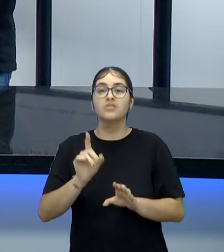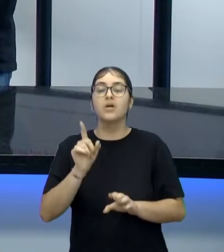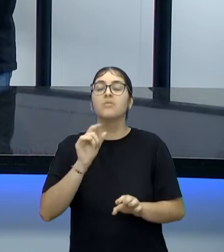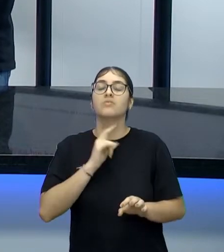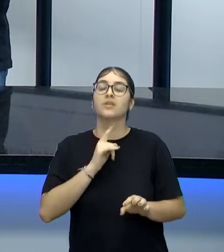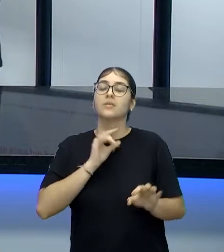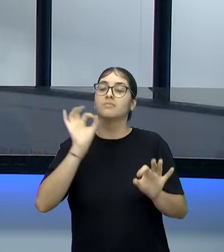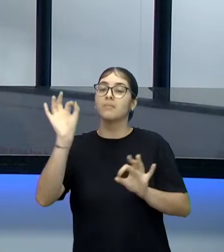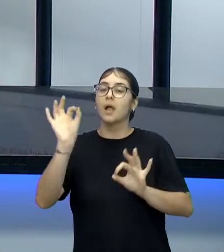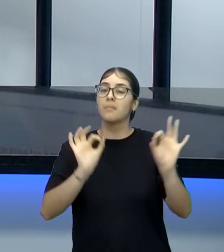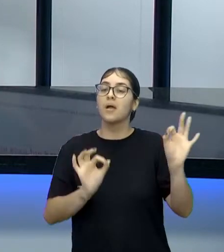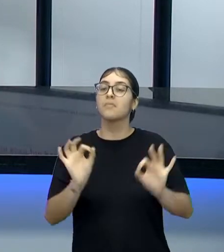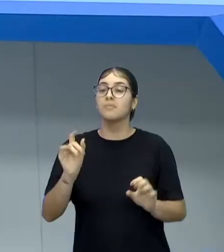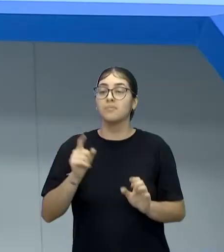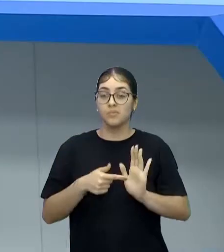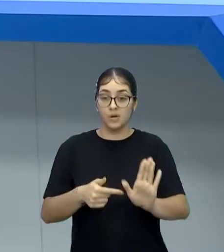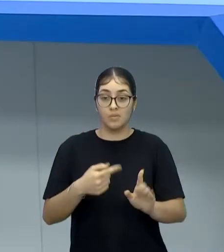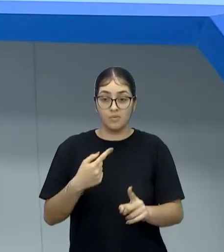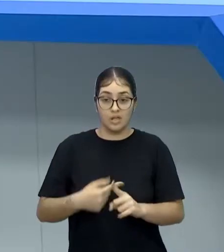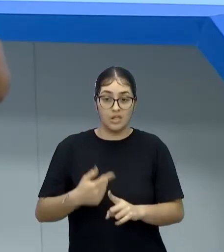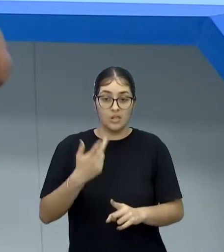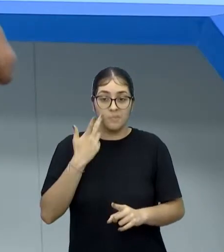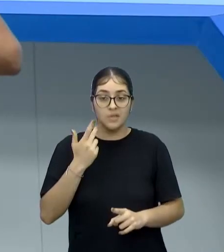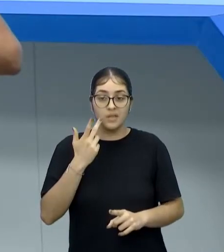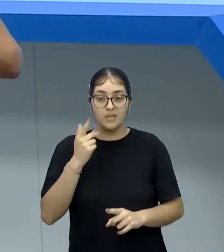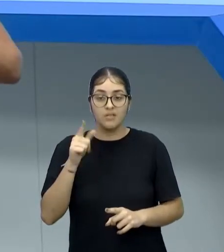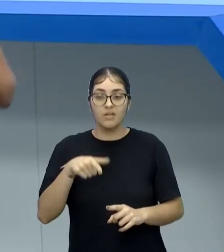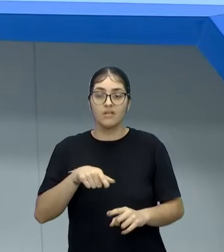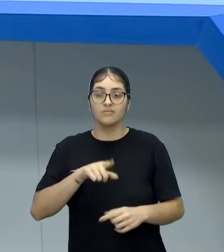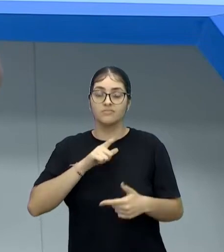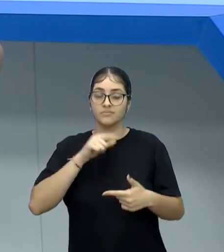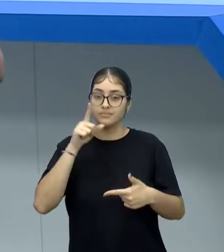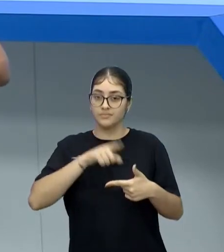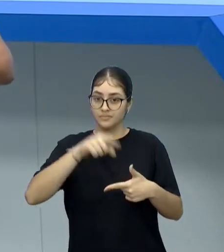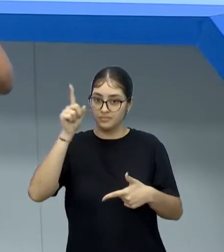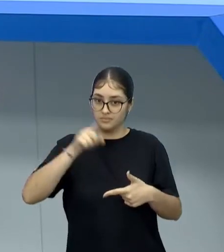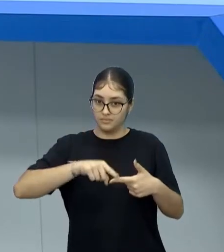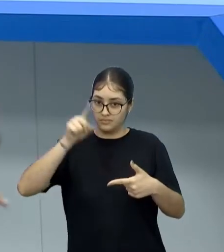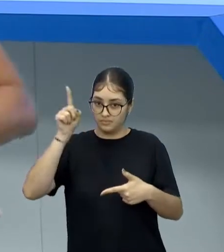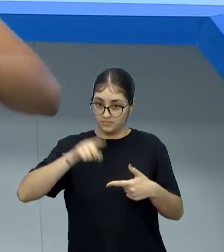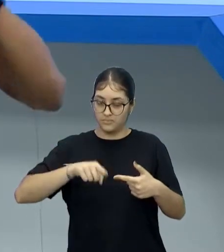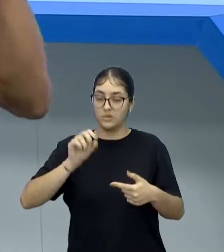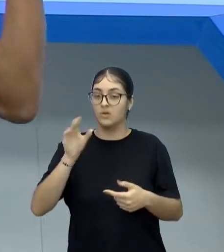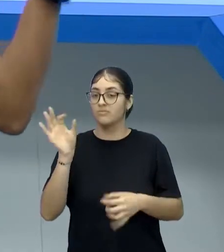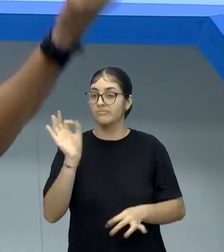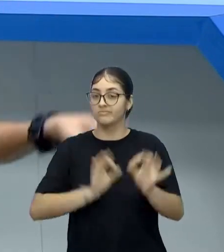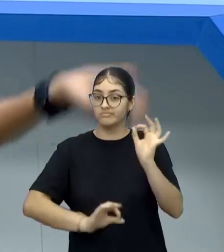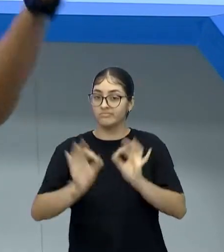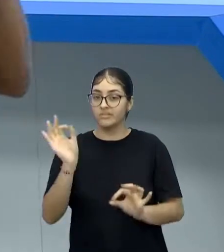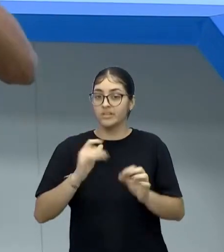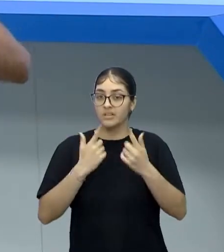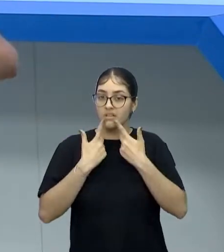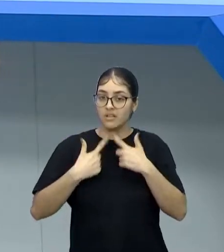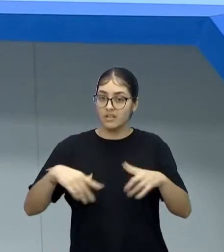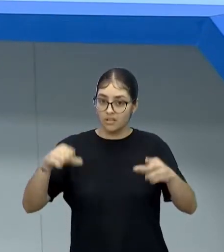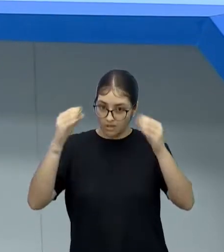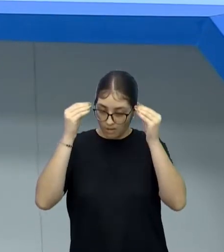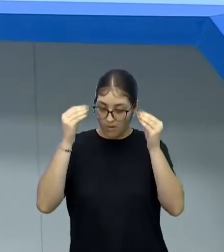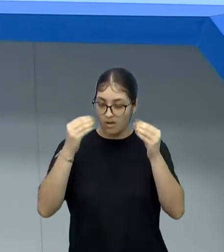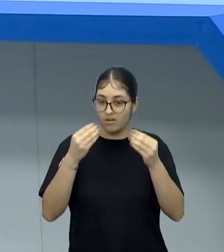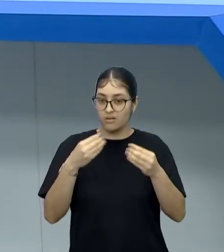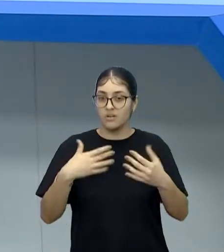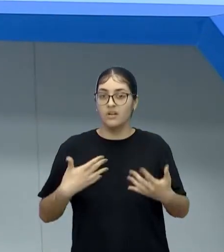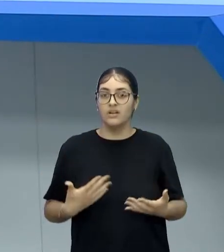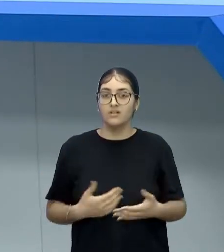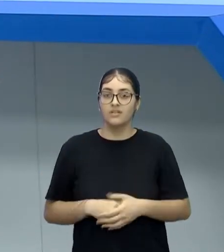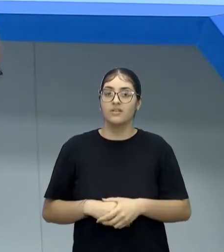programação. Tá? Que normalmente elas são comuns, não importa se é no gráfico, se a gente está falando de blocos, Se a gente está falando de linguagem, de fluxograma, essas